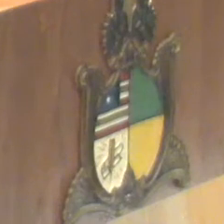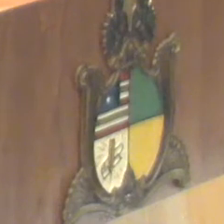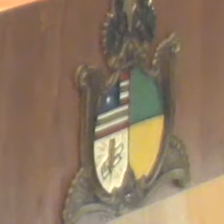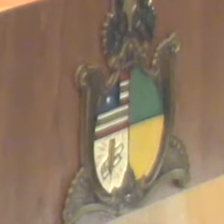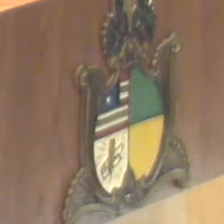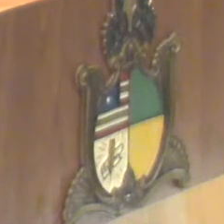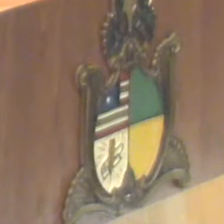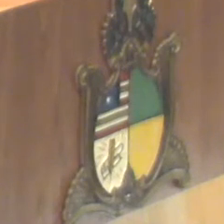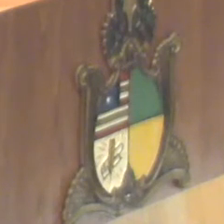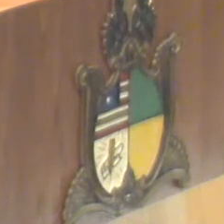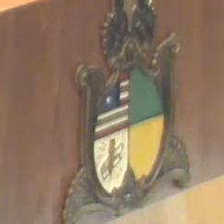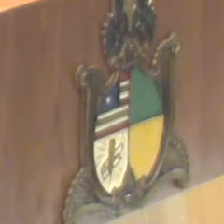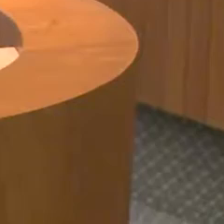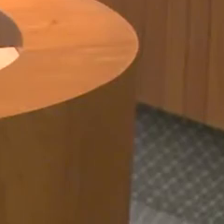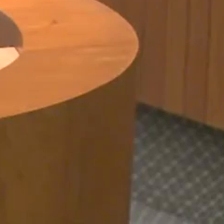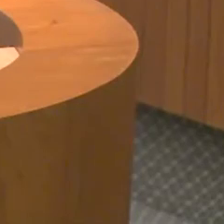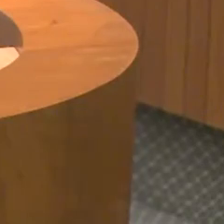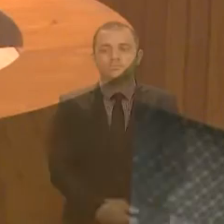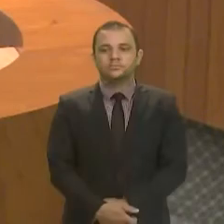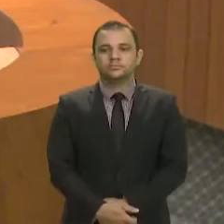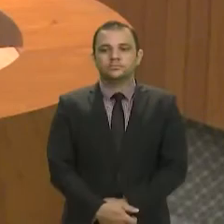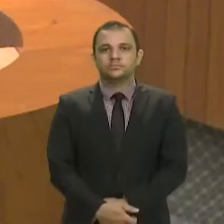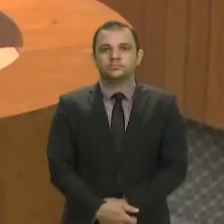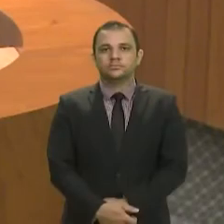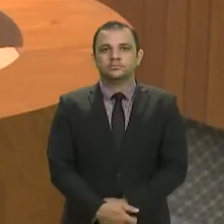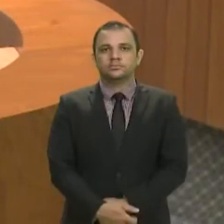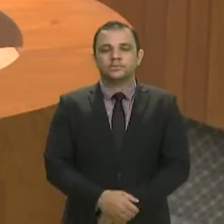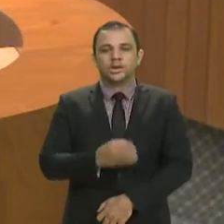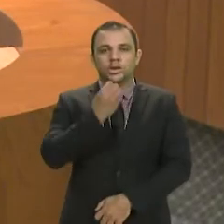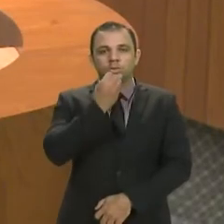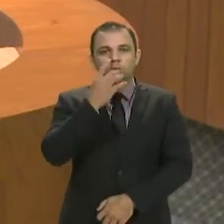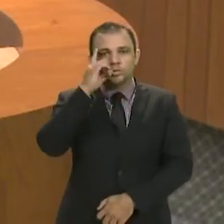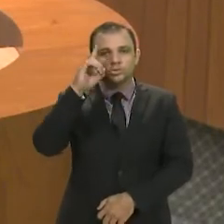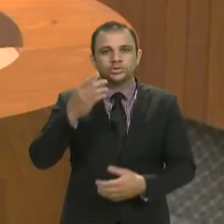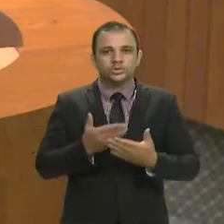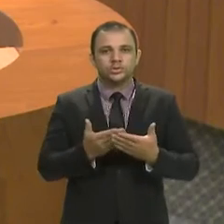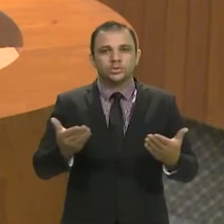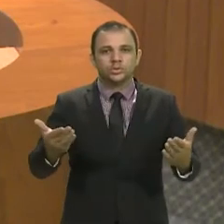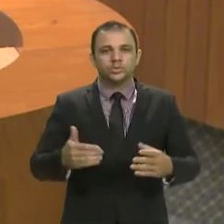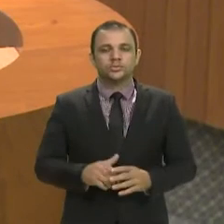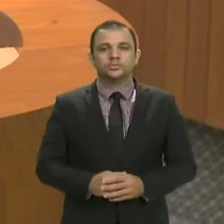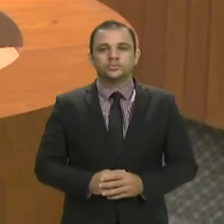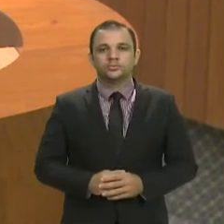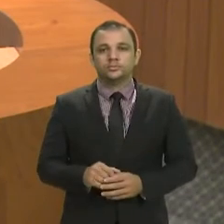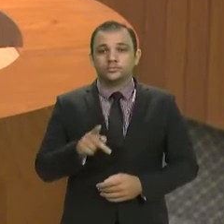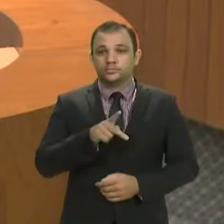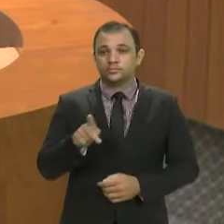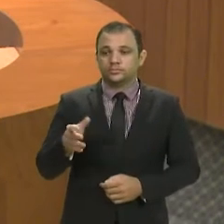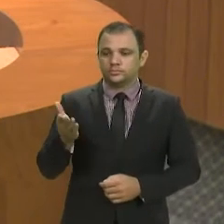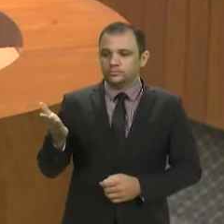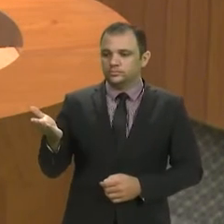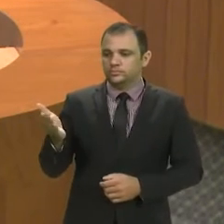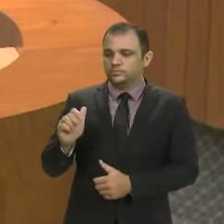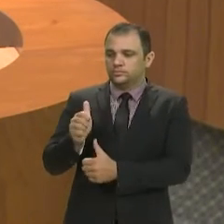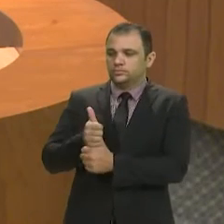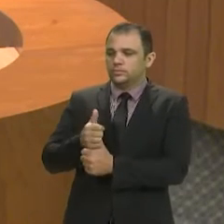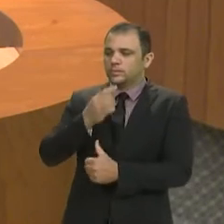Bom dia a todas e a todos. Presidente em exercício, deputado César,